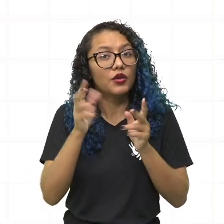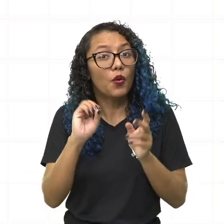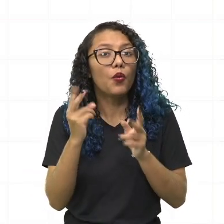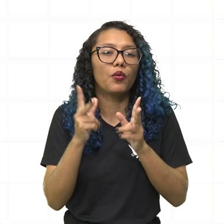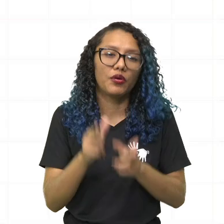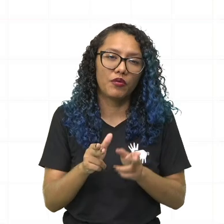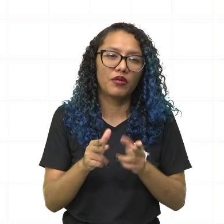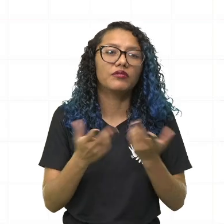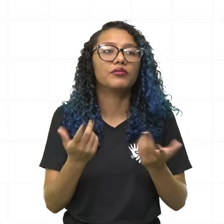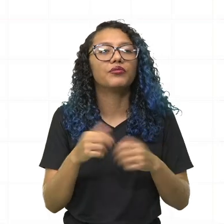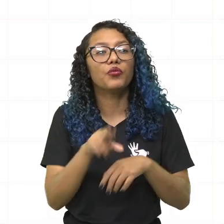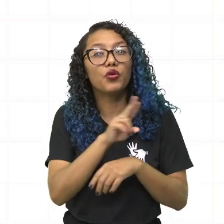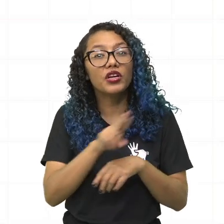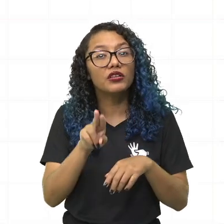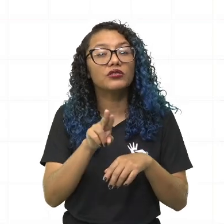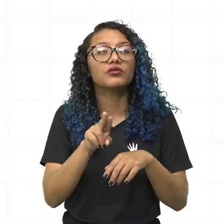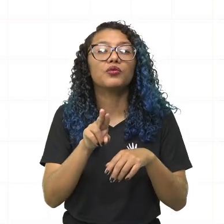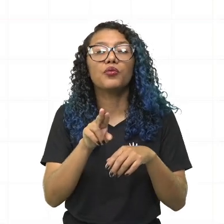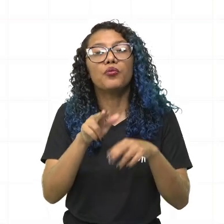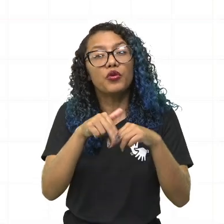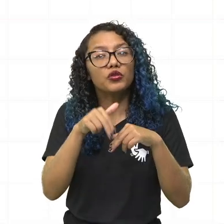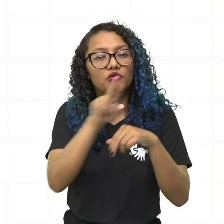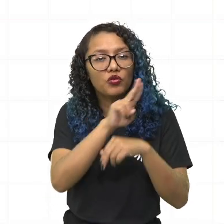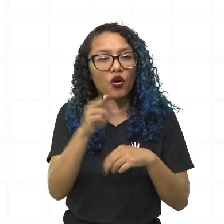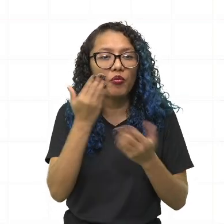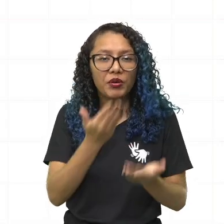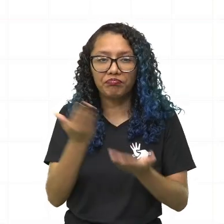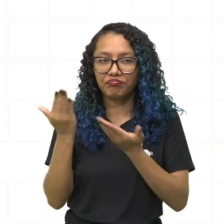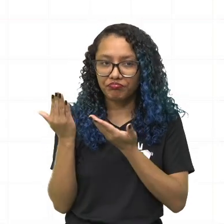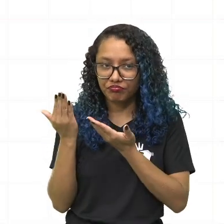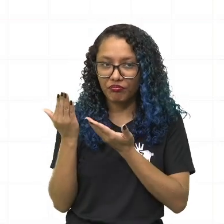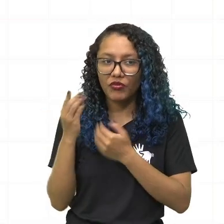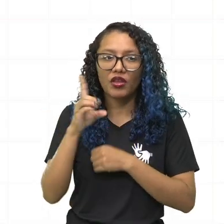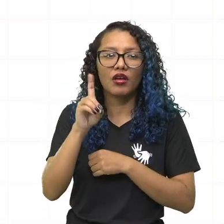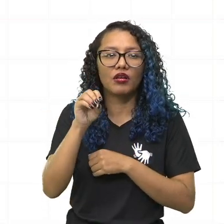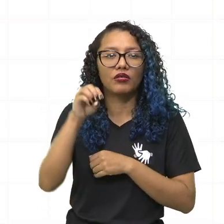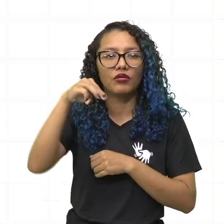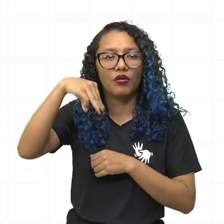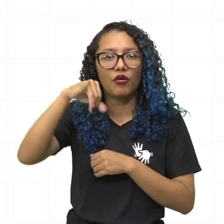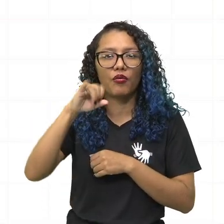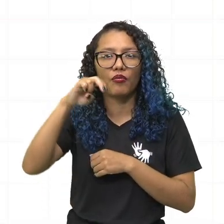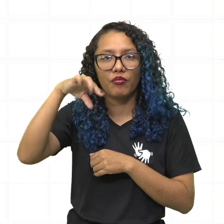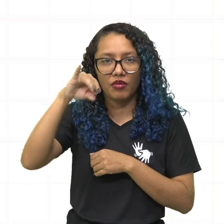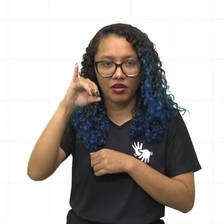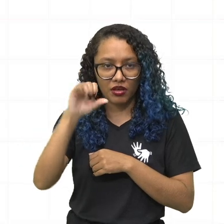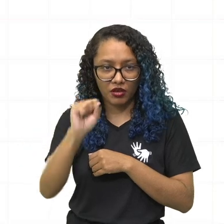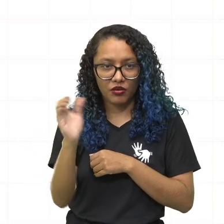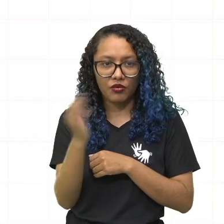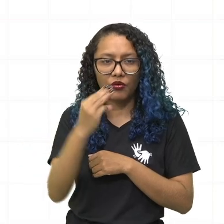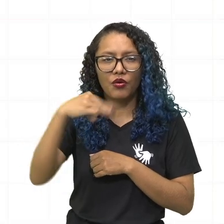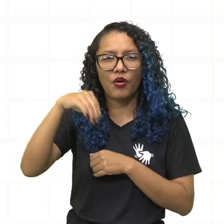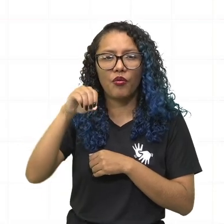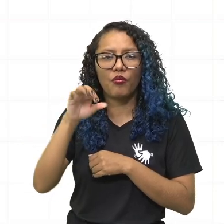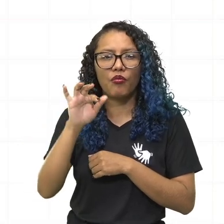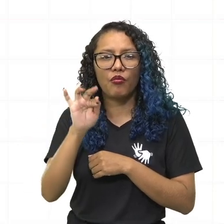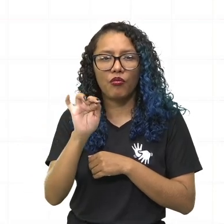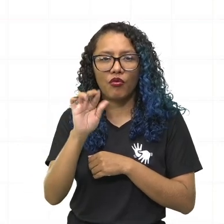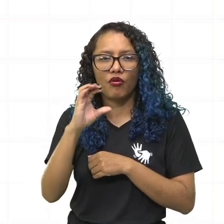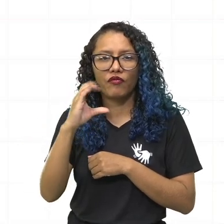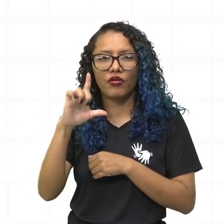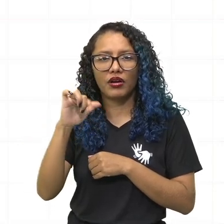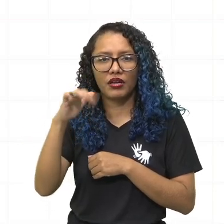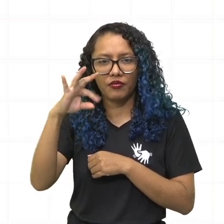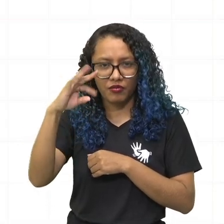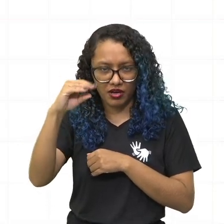domínios morfoclimáticos. Essa palavra que está aparecendo aí nesse tópico, pessoal, homogeneidade